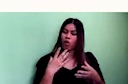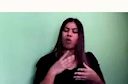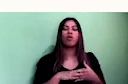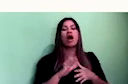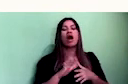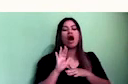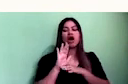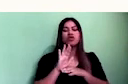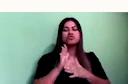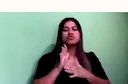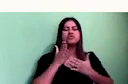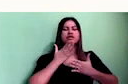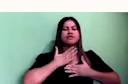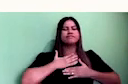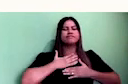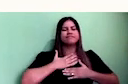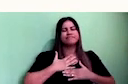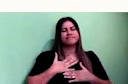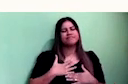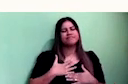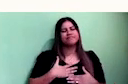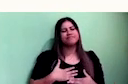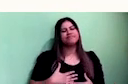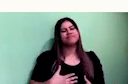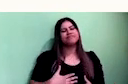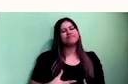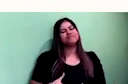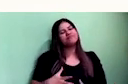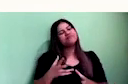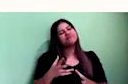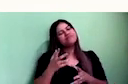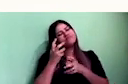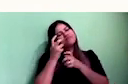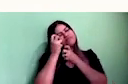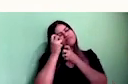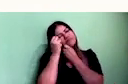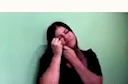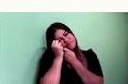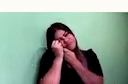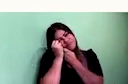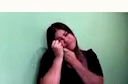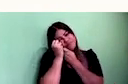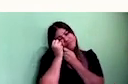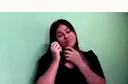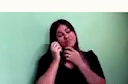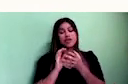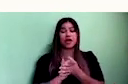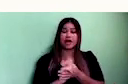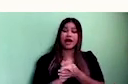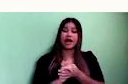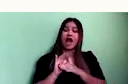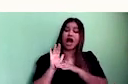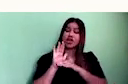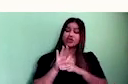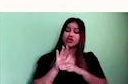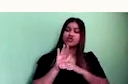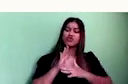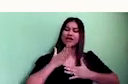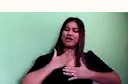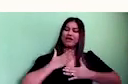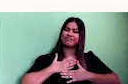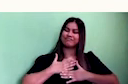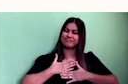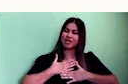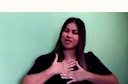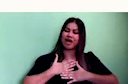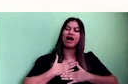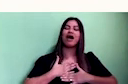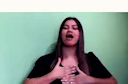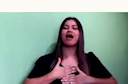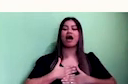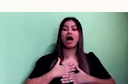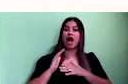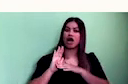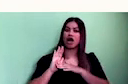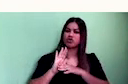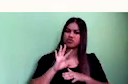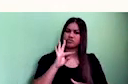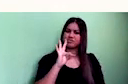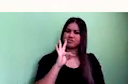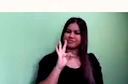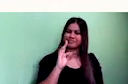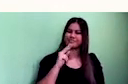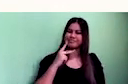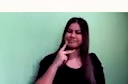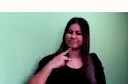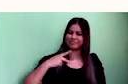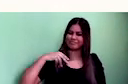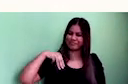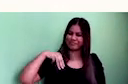dormir, ele traz tranquilidade, né? Ele traz aquela sensação de bem-estar, ajuda quando a gente está na TPM, e por